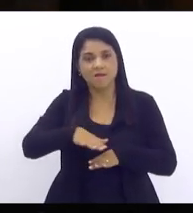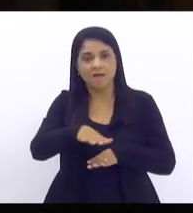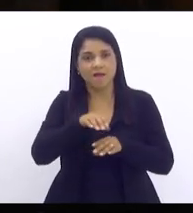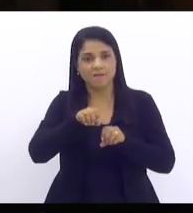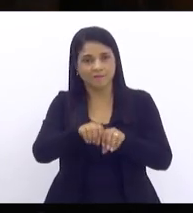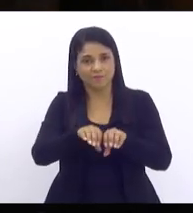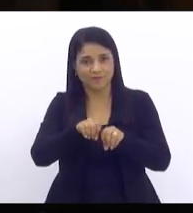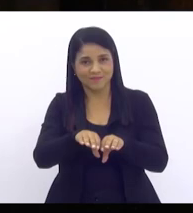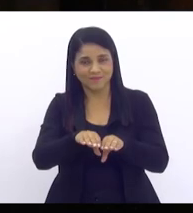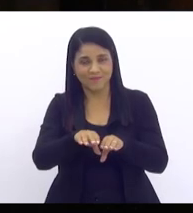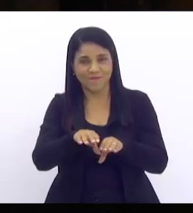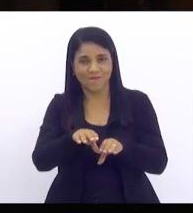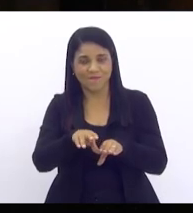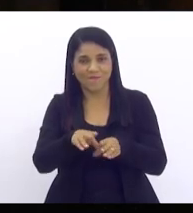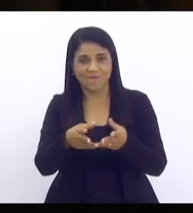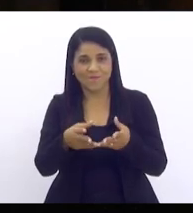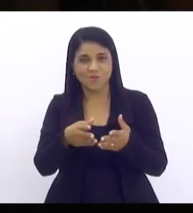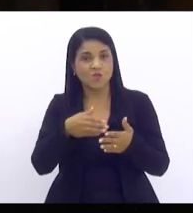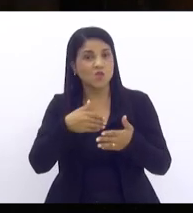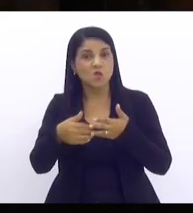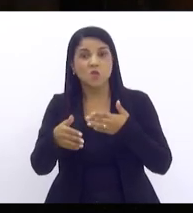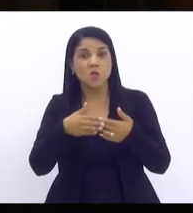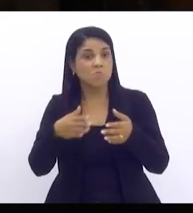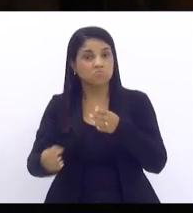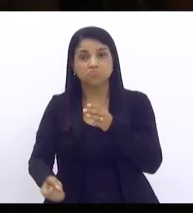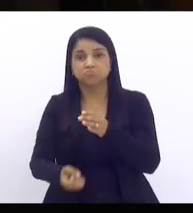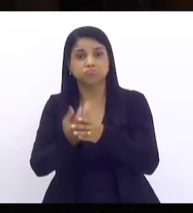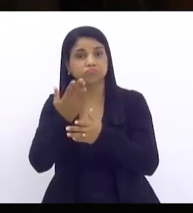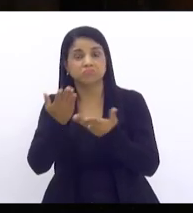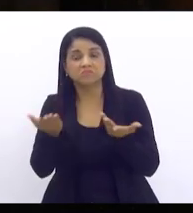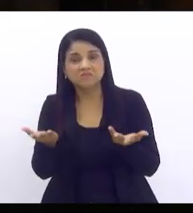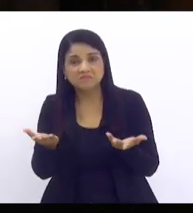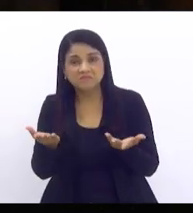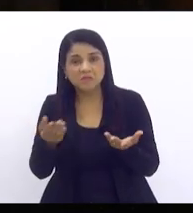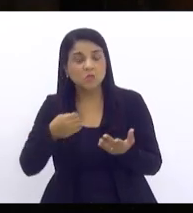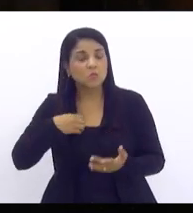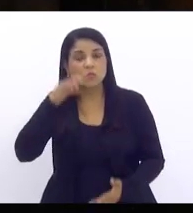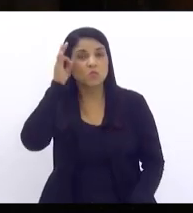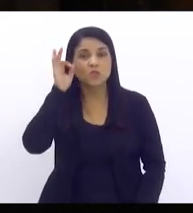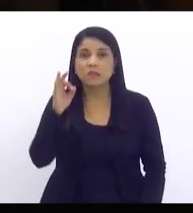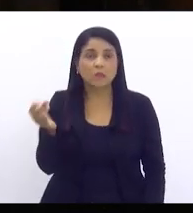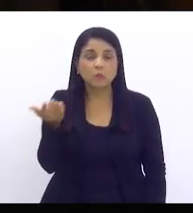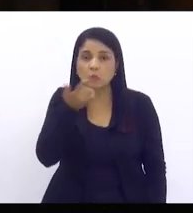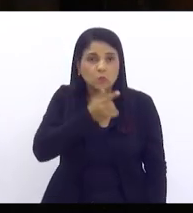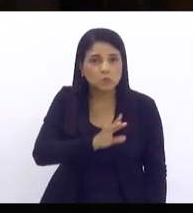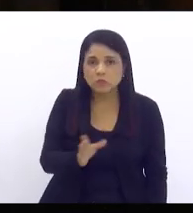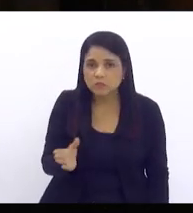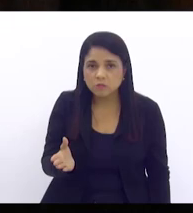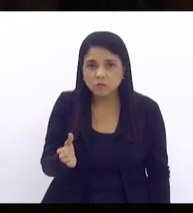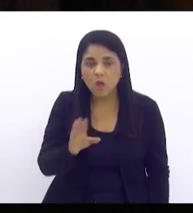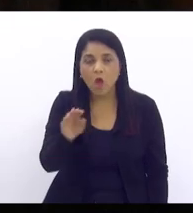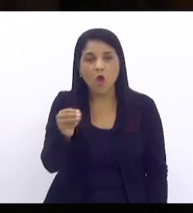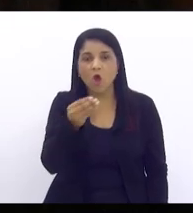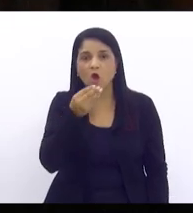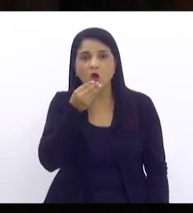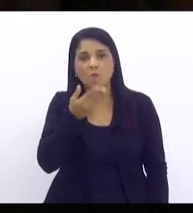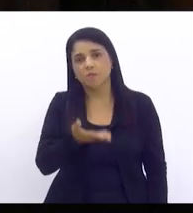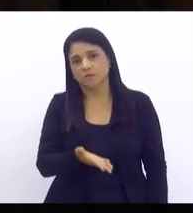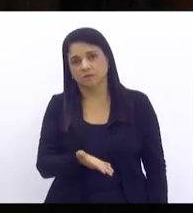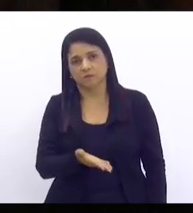origem tiverem. Então, eu não consigo entender a